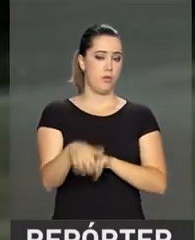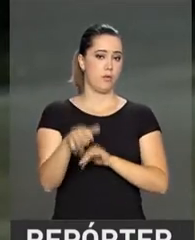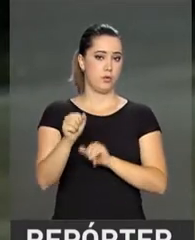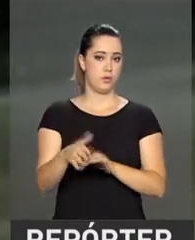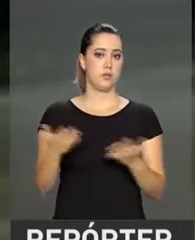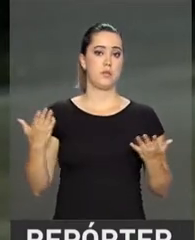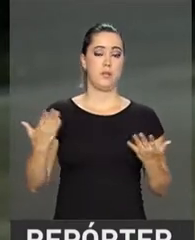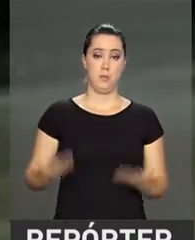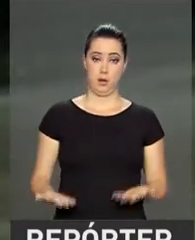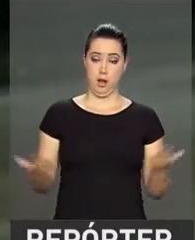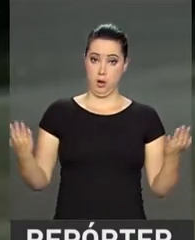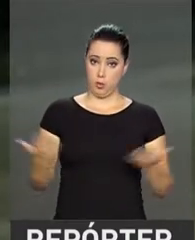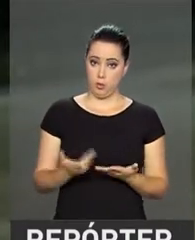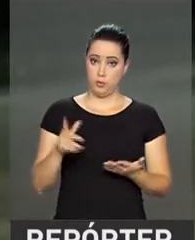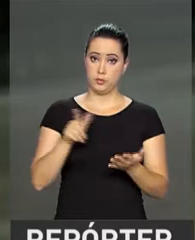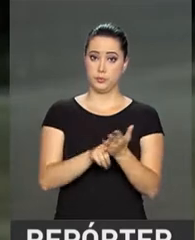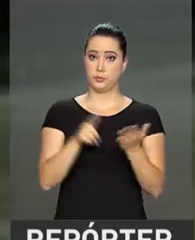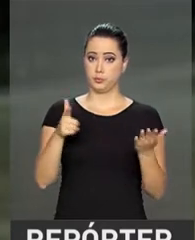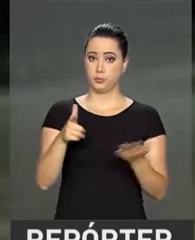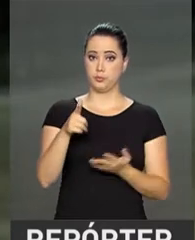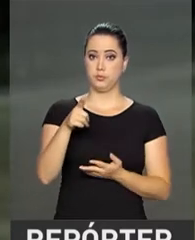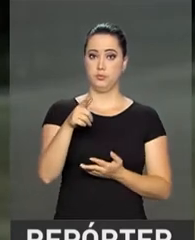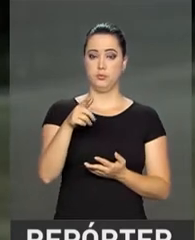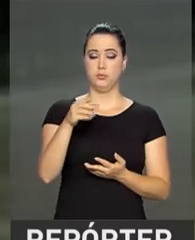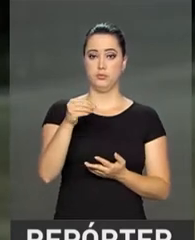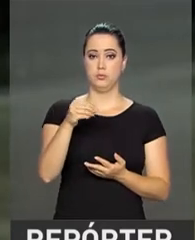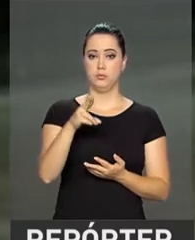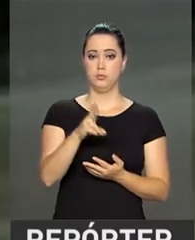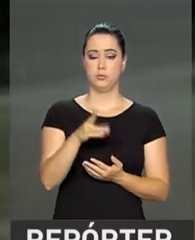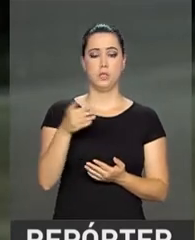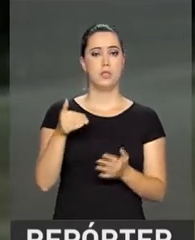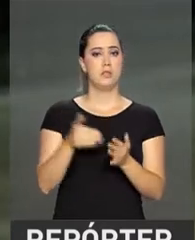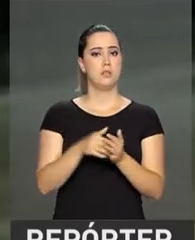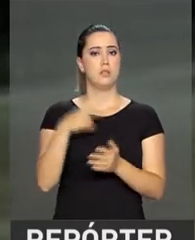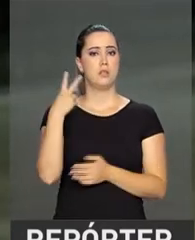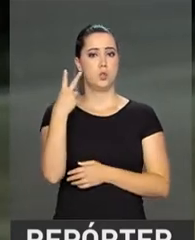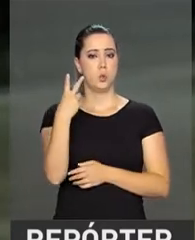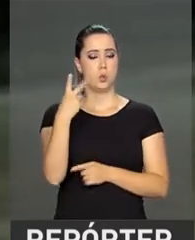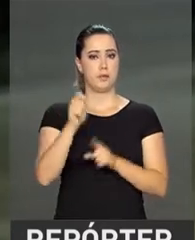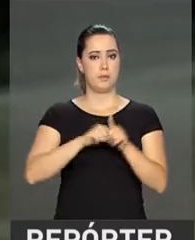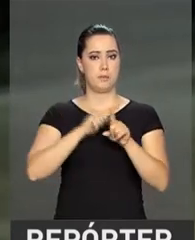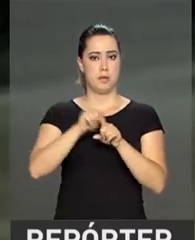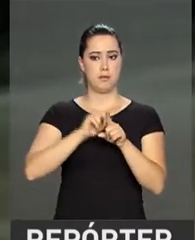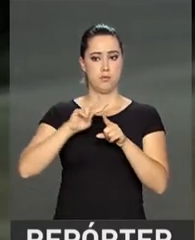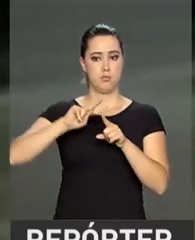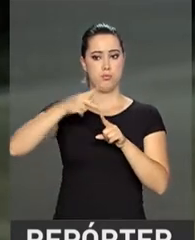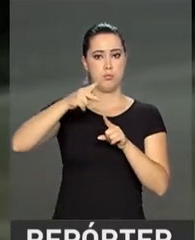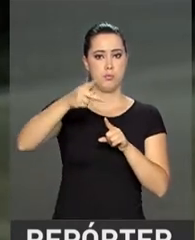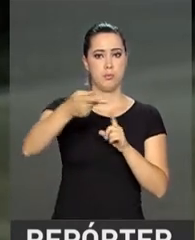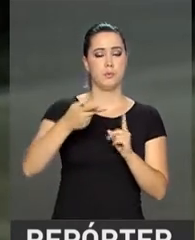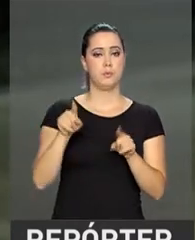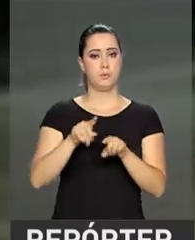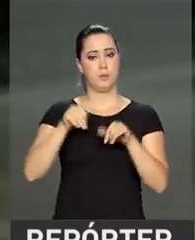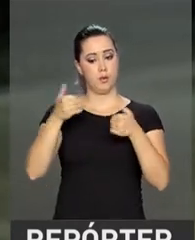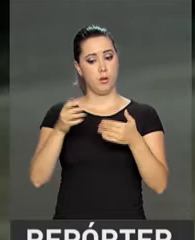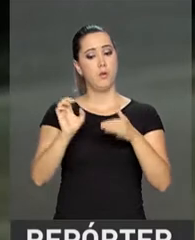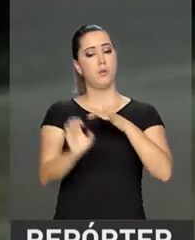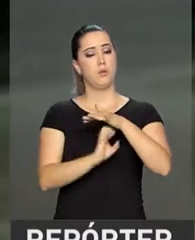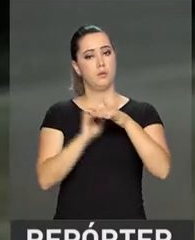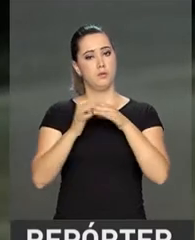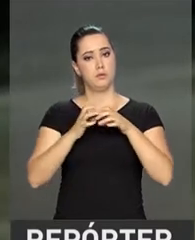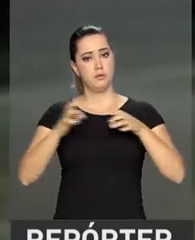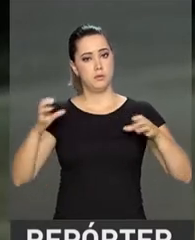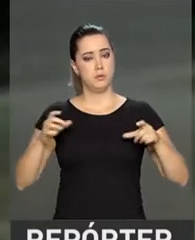Com a edição da medida provisória, esse prazo foi esticado em 2 meses e agora esses grandes